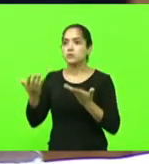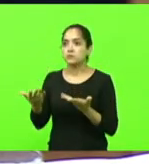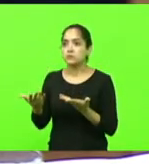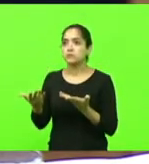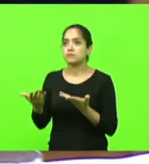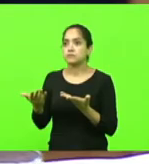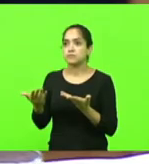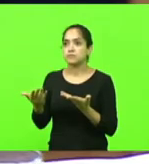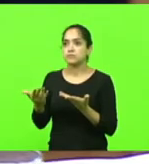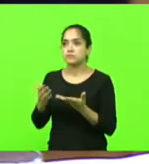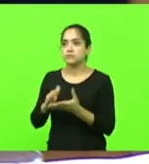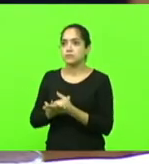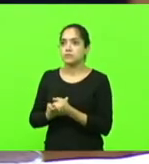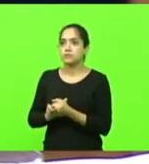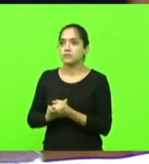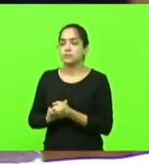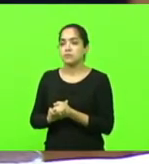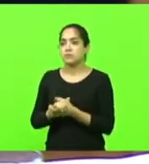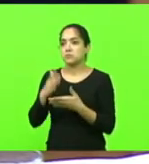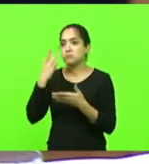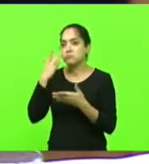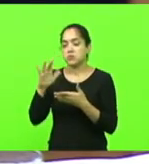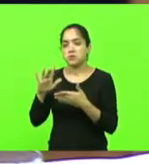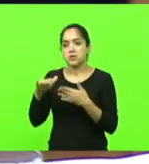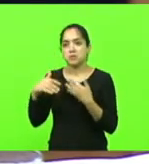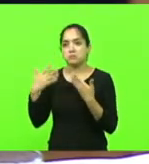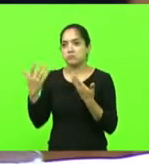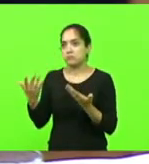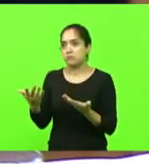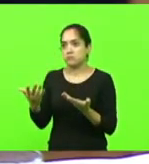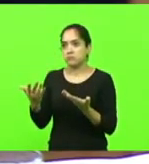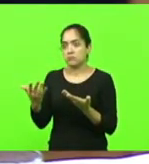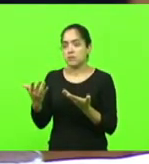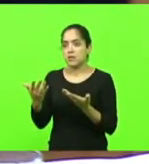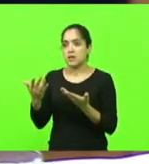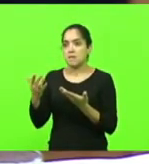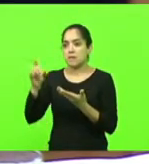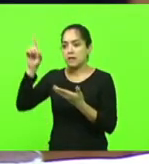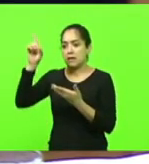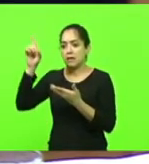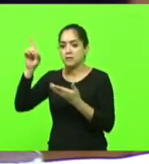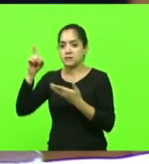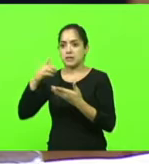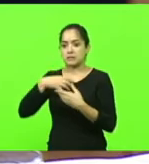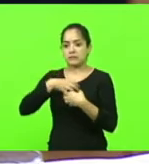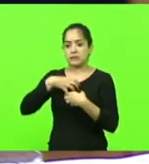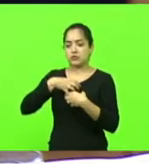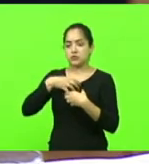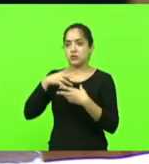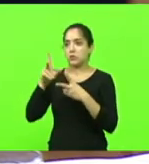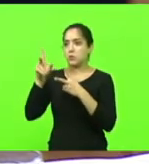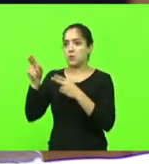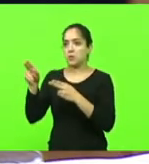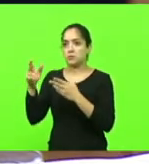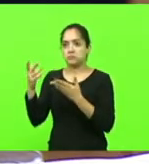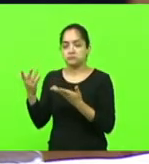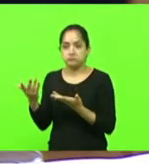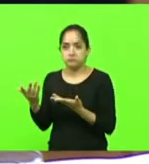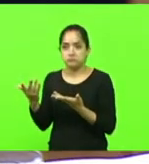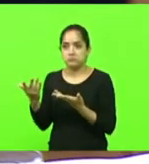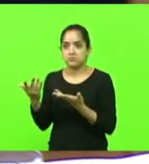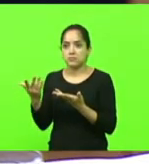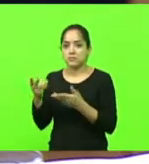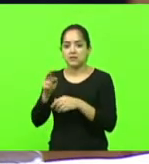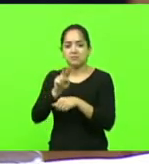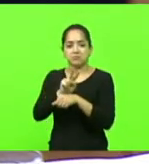com, não sei, um semideus, né? Para chegar lá e fazer aquela pessoa se